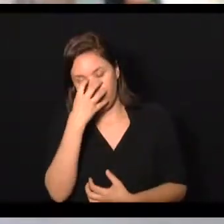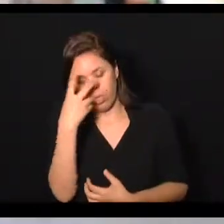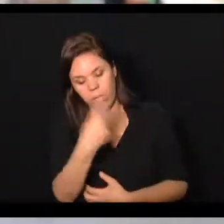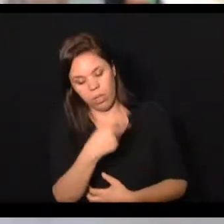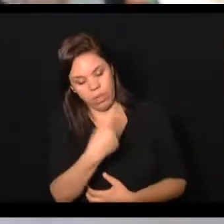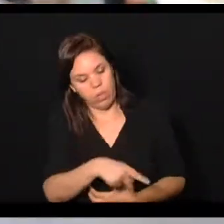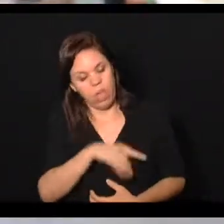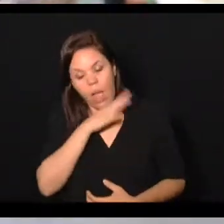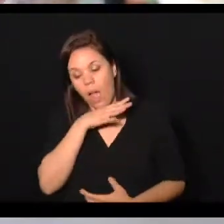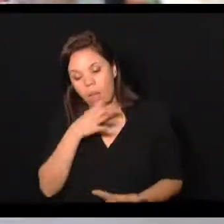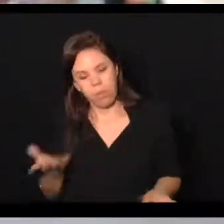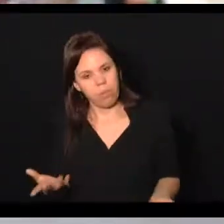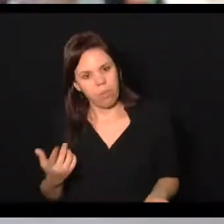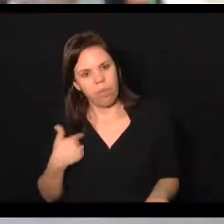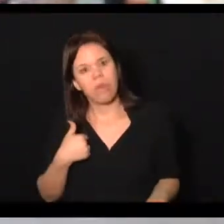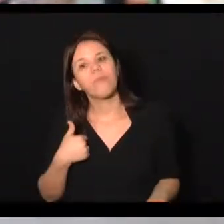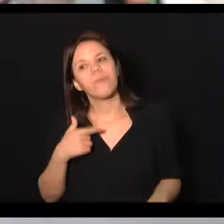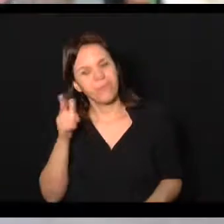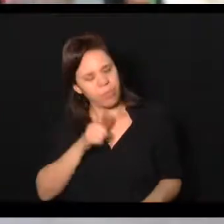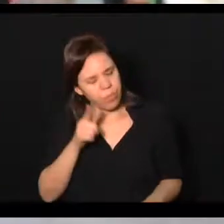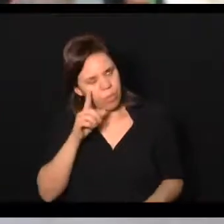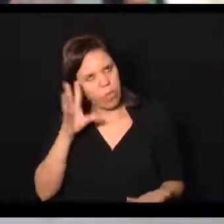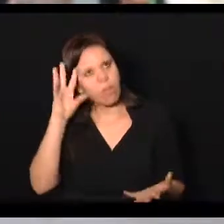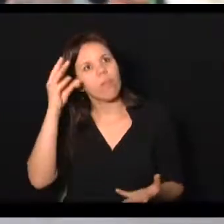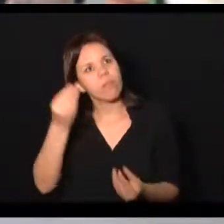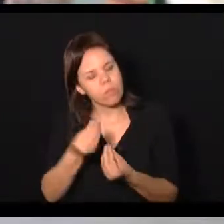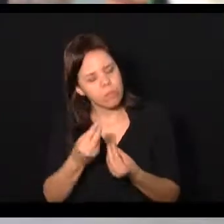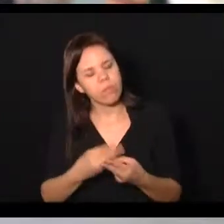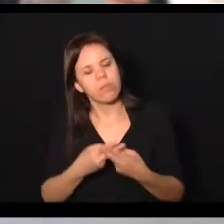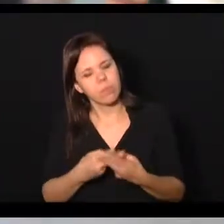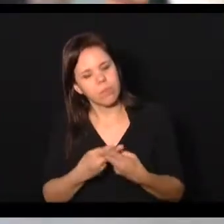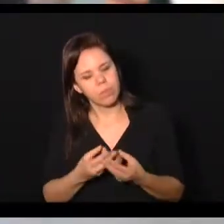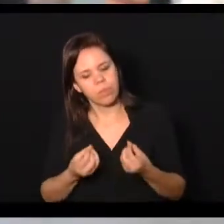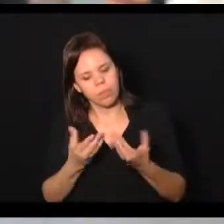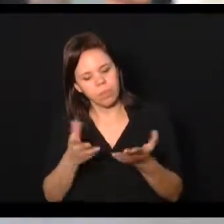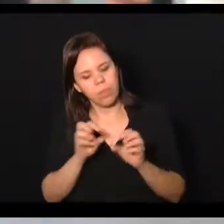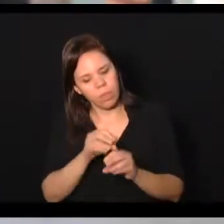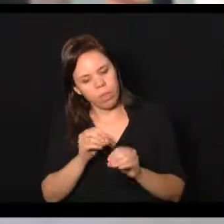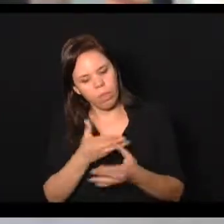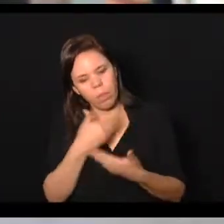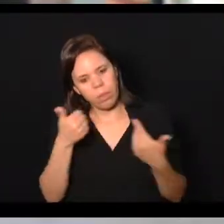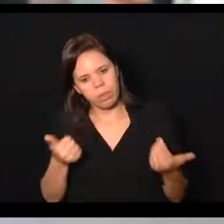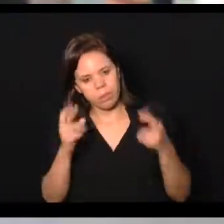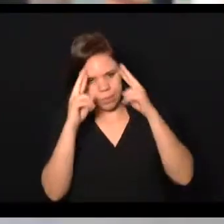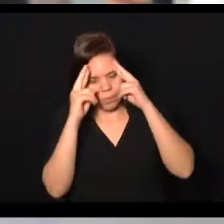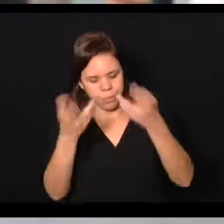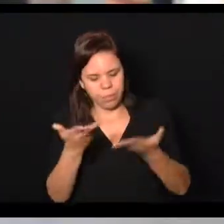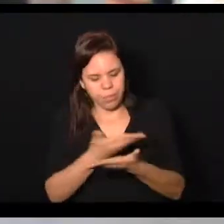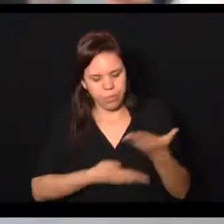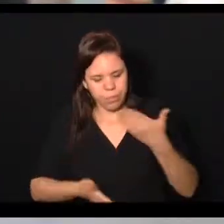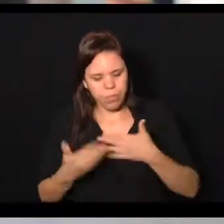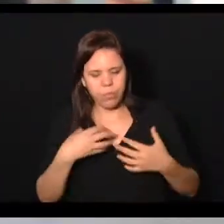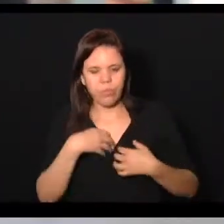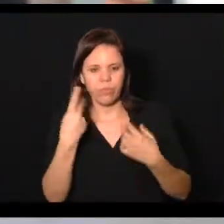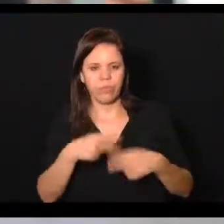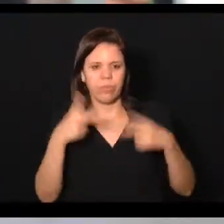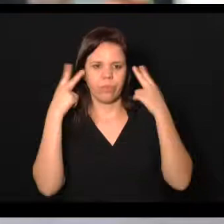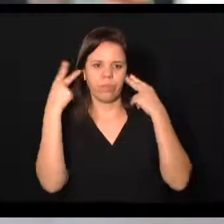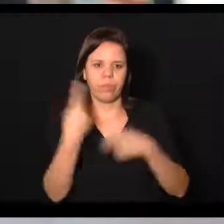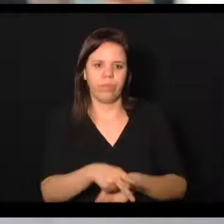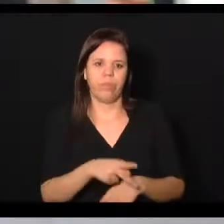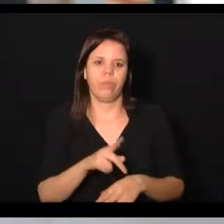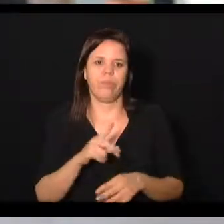que é cão, a gente consegue dar o que é melhor para eles, né? Sempre respeitando a natureza deles. E aí a gente